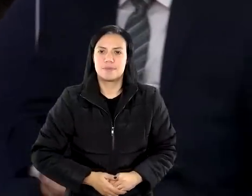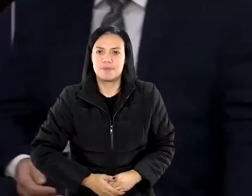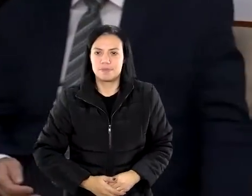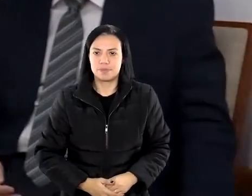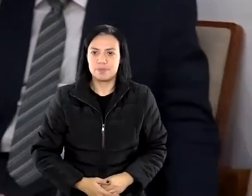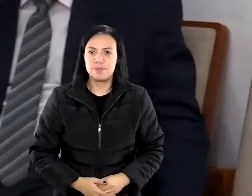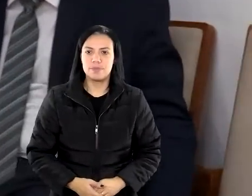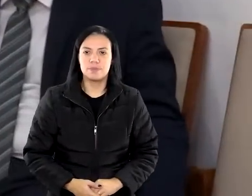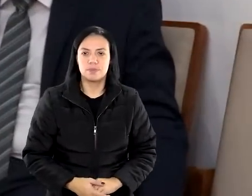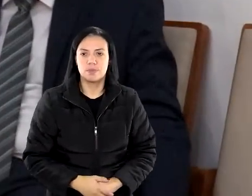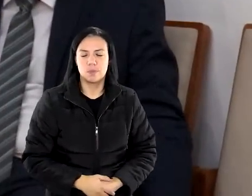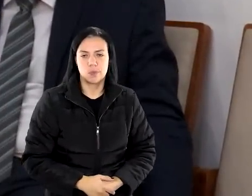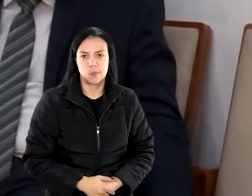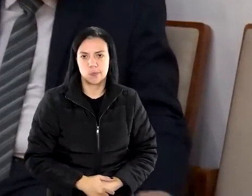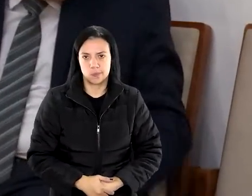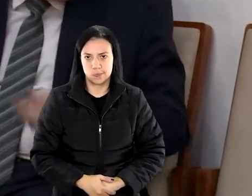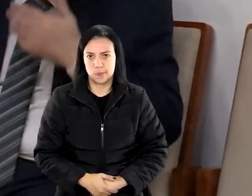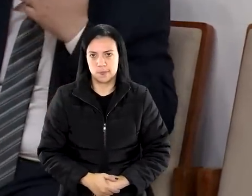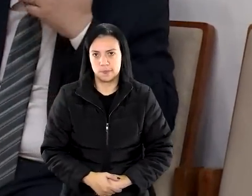evangélica.